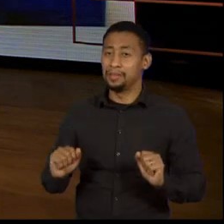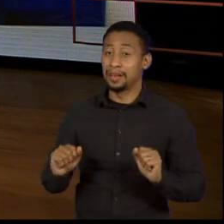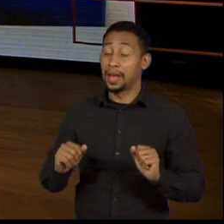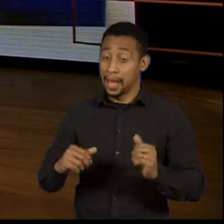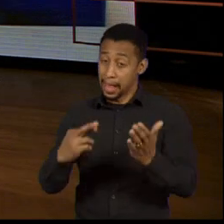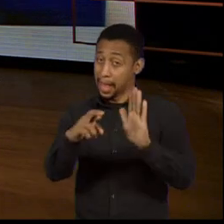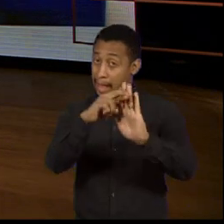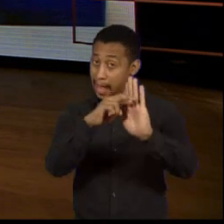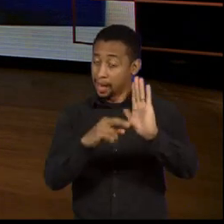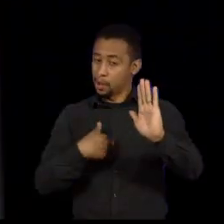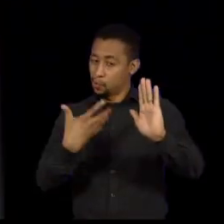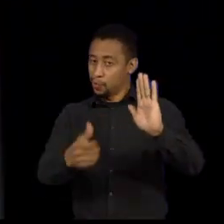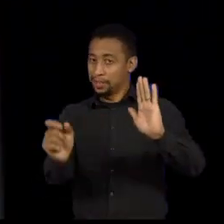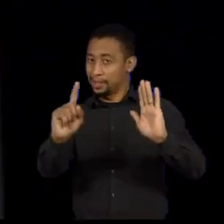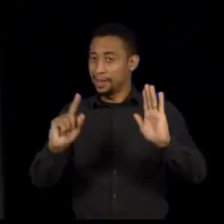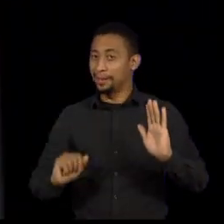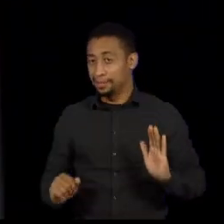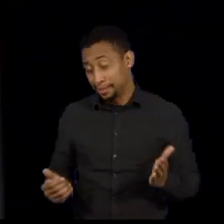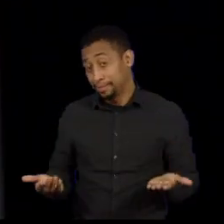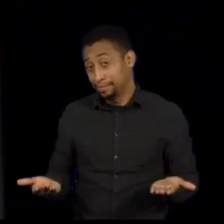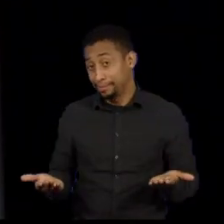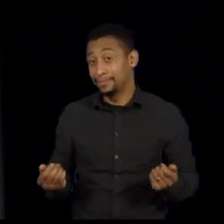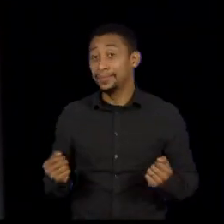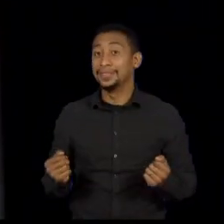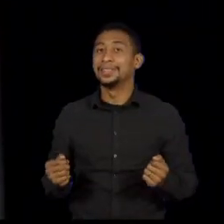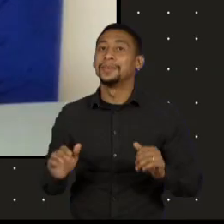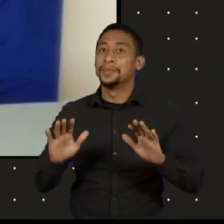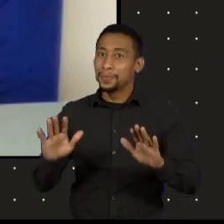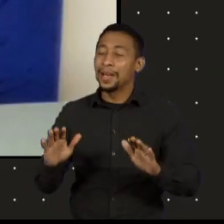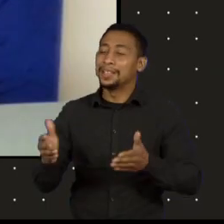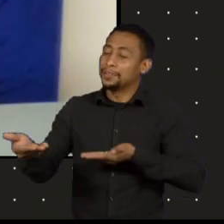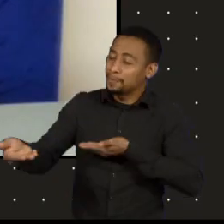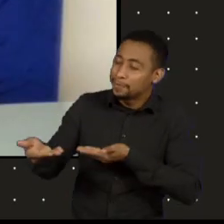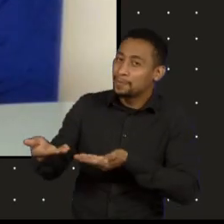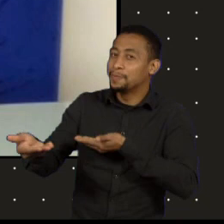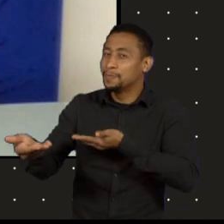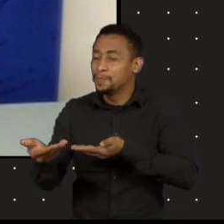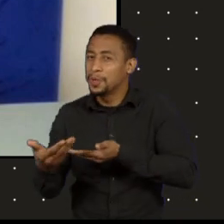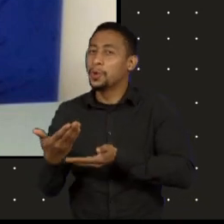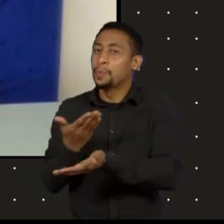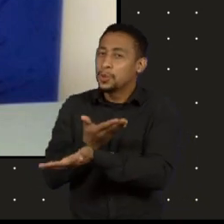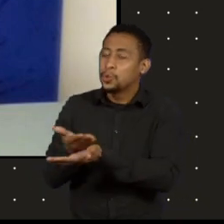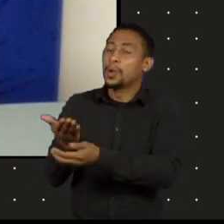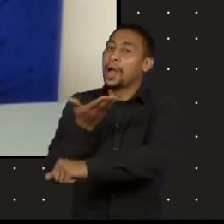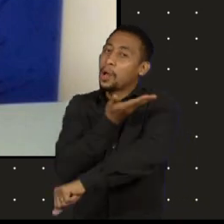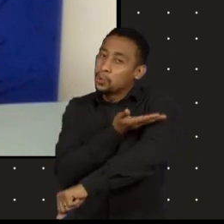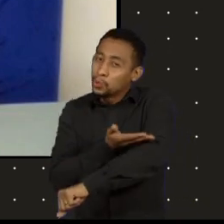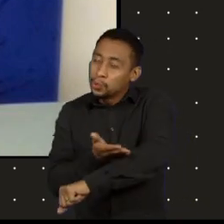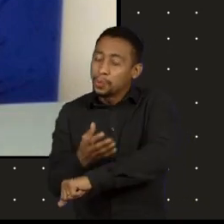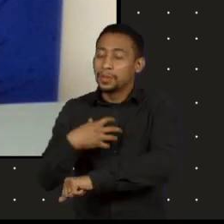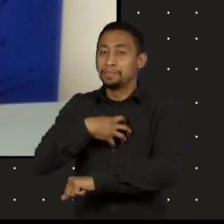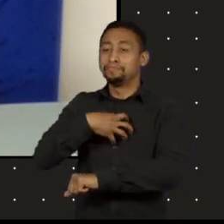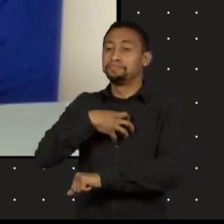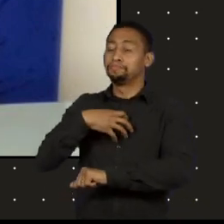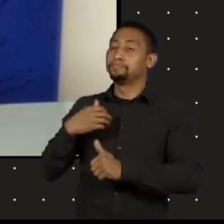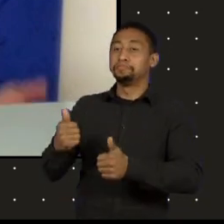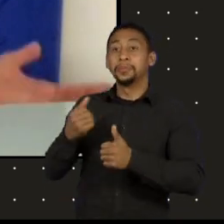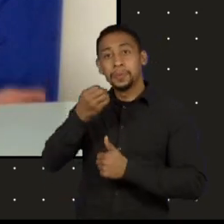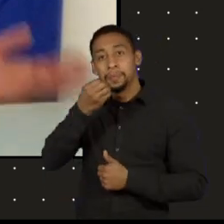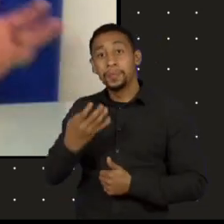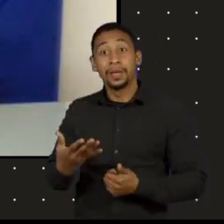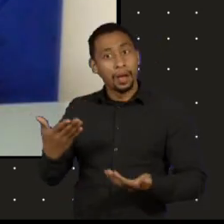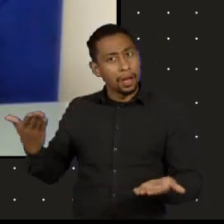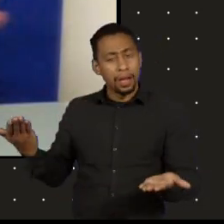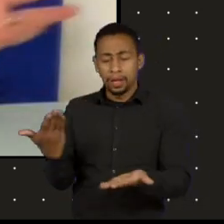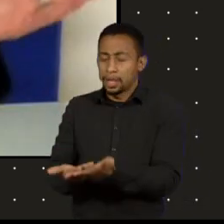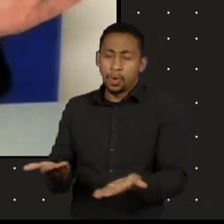regras. Mas a gente se deu muito bem. E ele foi um mestre. E ele é um mestre até